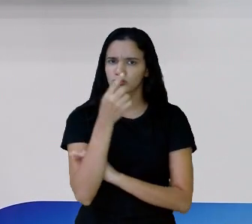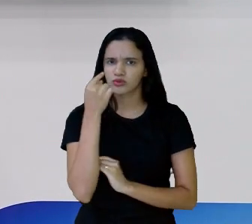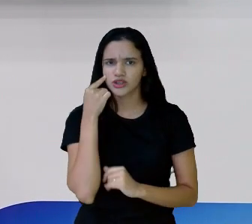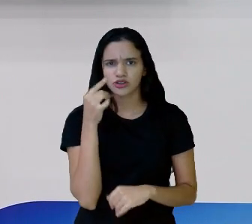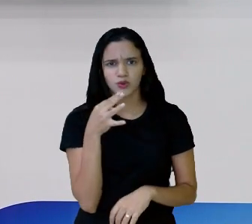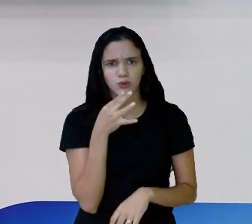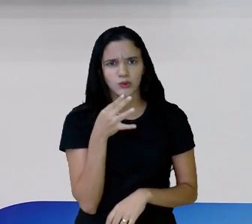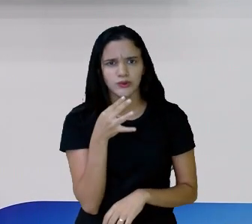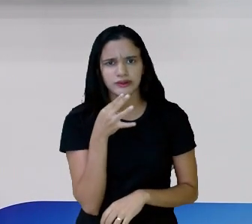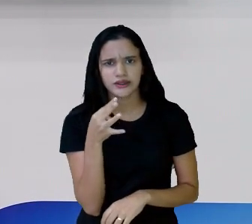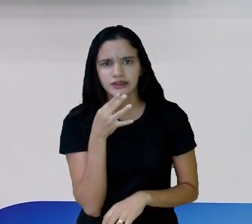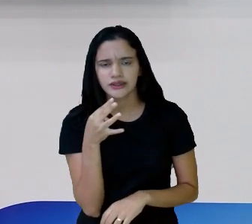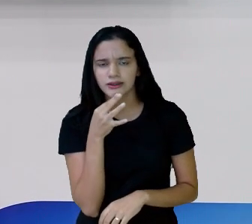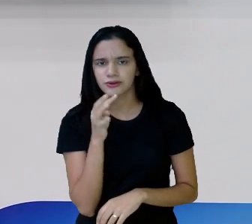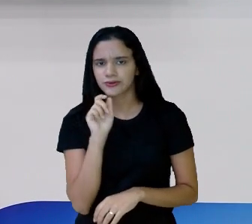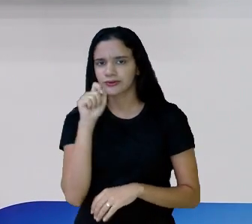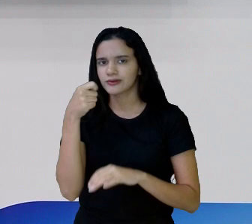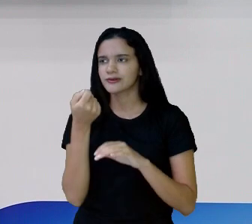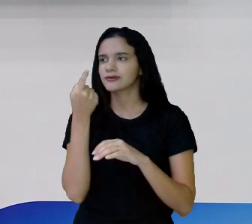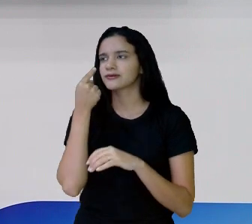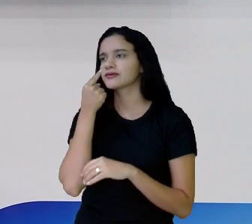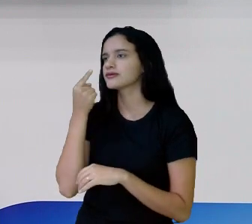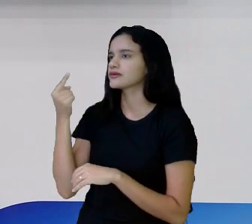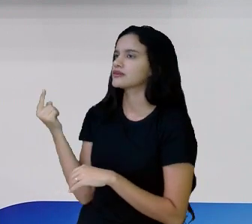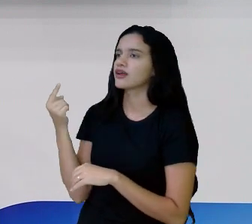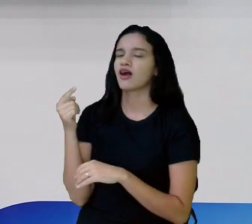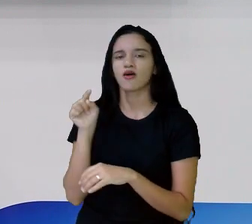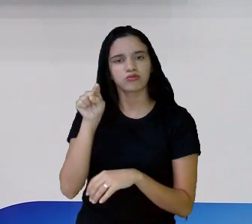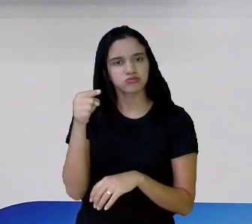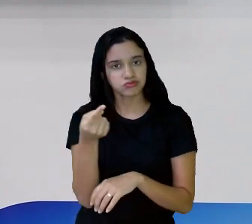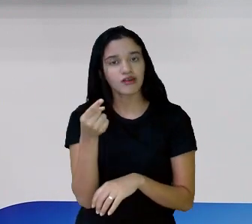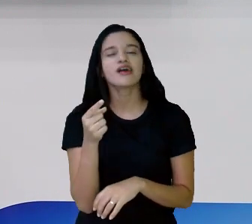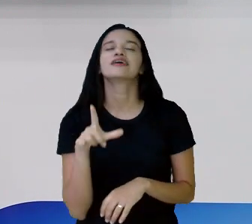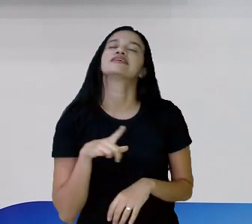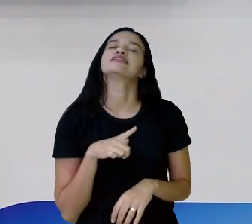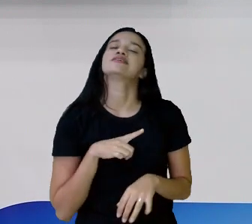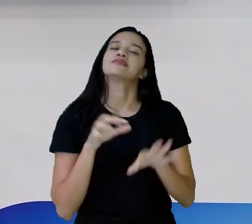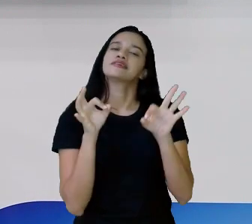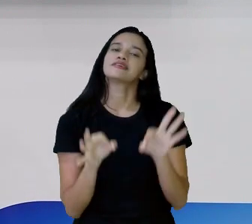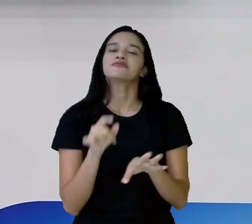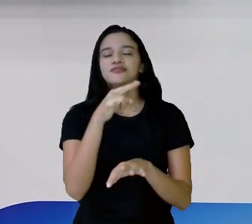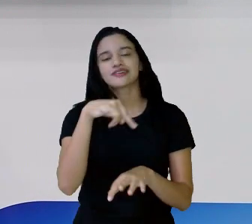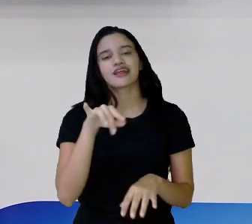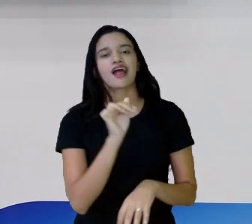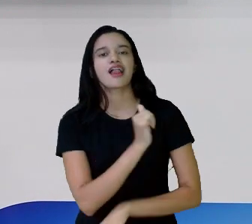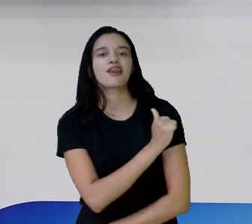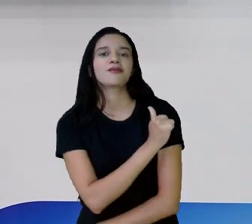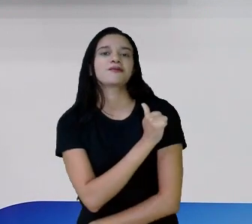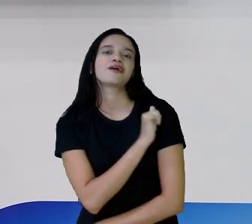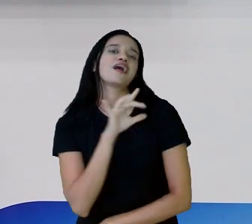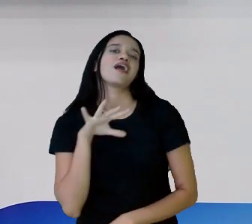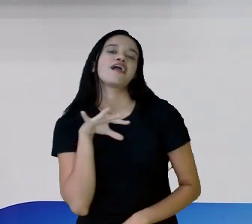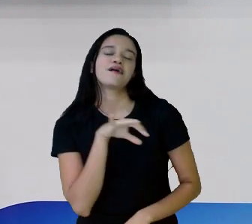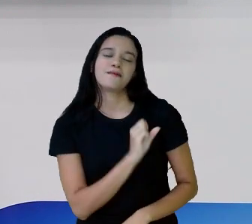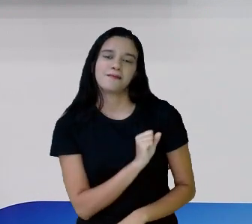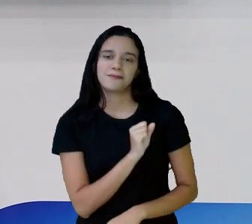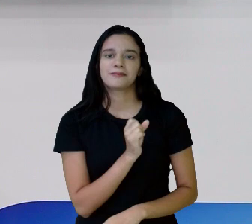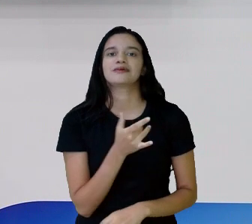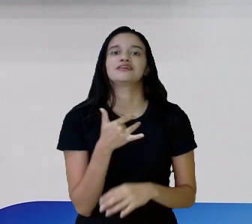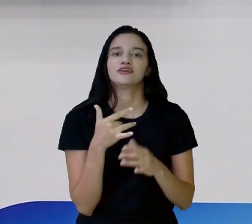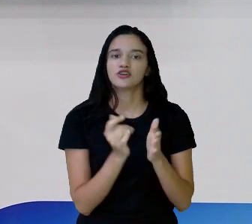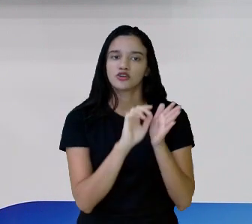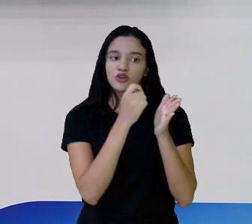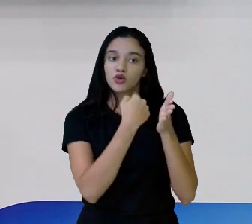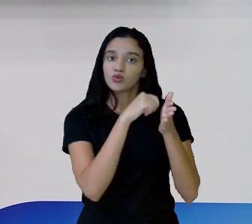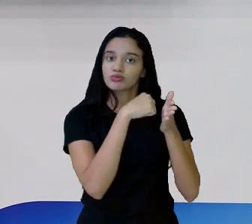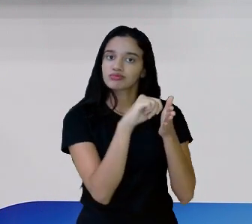sinal? Tenho certeza que sim, até porque se você é aquele estudante que ama colocar no seu caderno o cabeçalho,